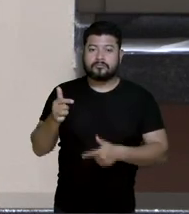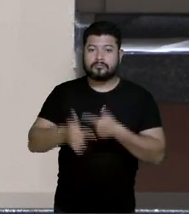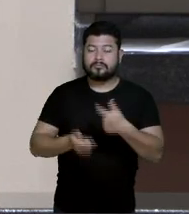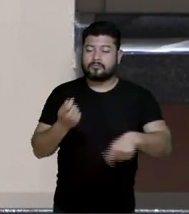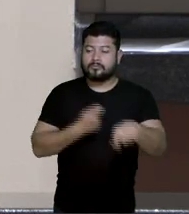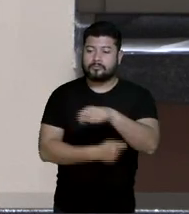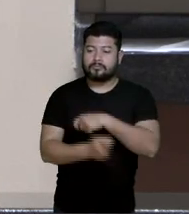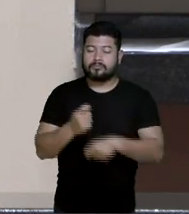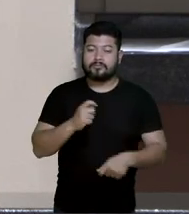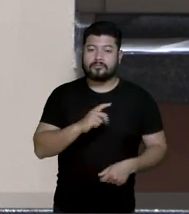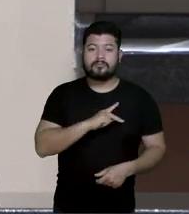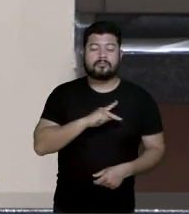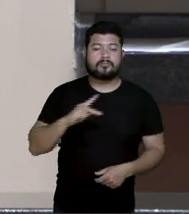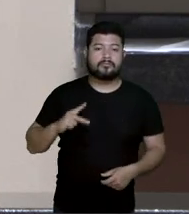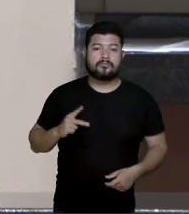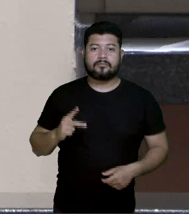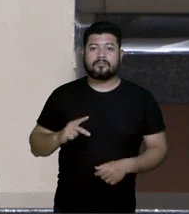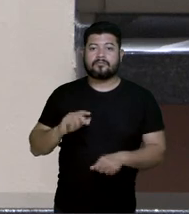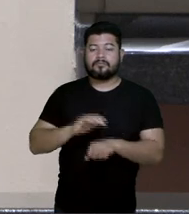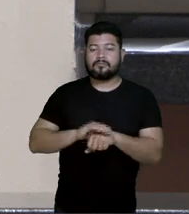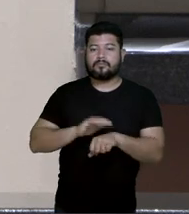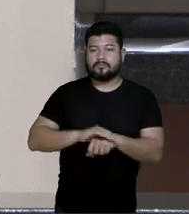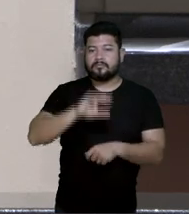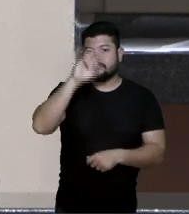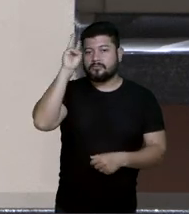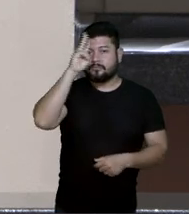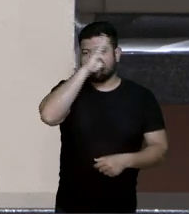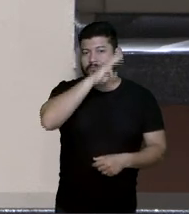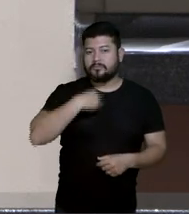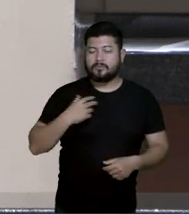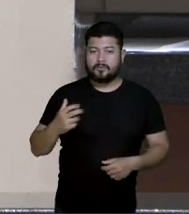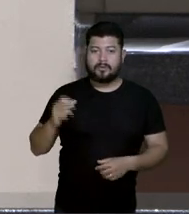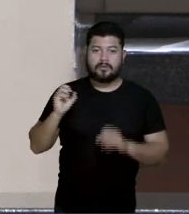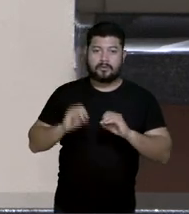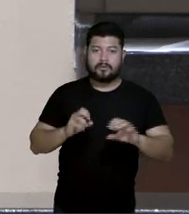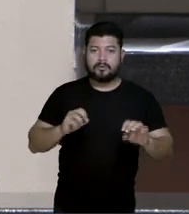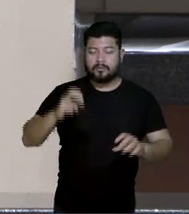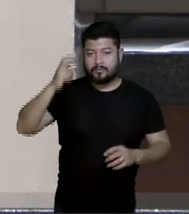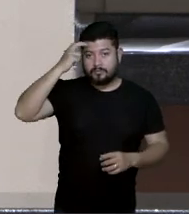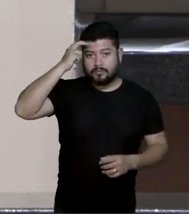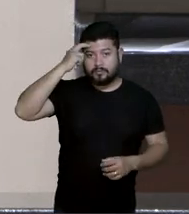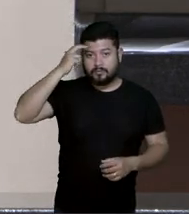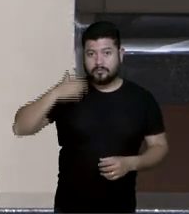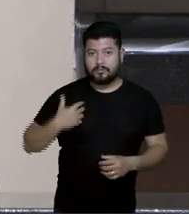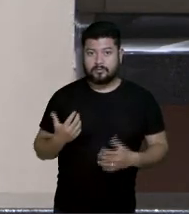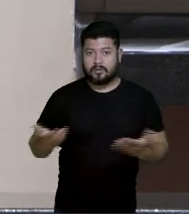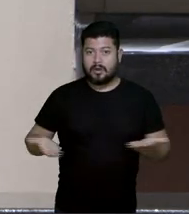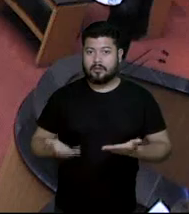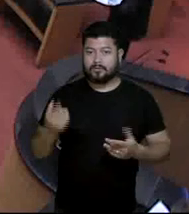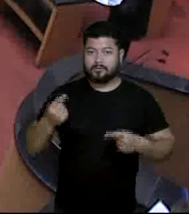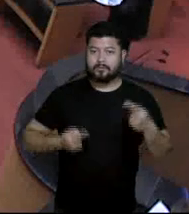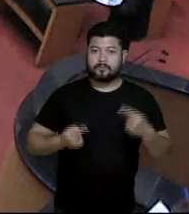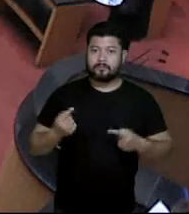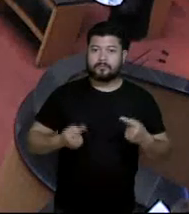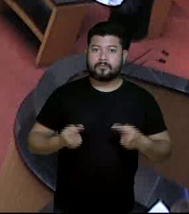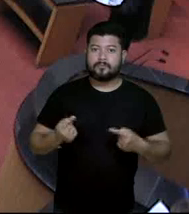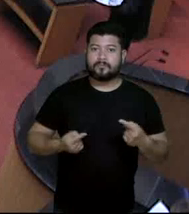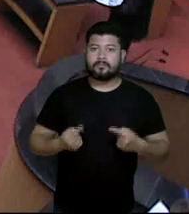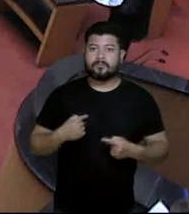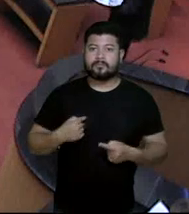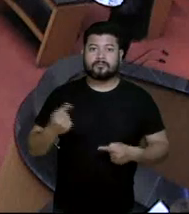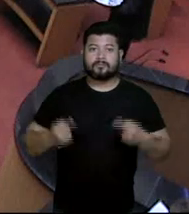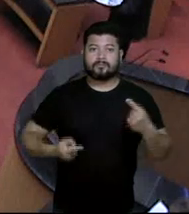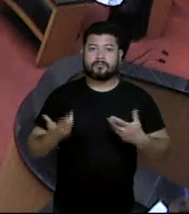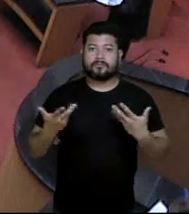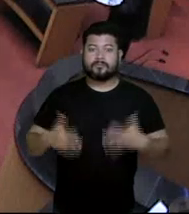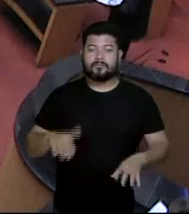relator deputado Vonney Weber, Comissão de Educação e Cultura, relatoria deputada Luciane Carminati, em discussão. Não havendo quem queira